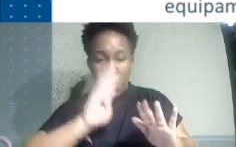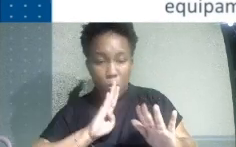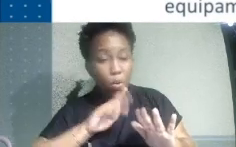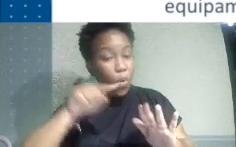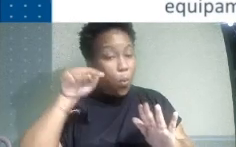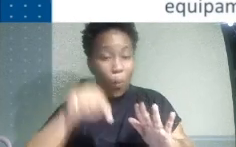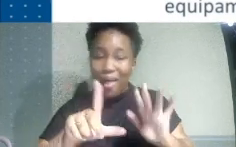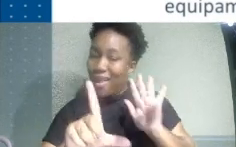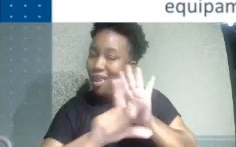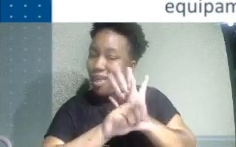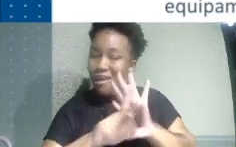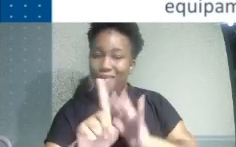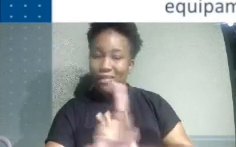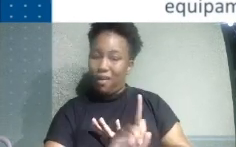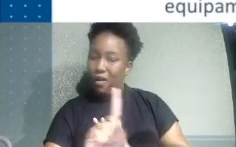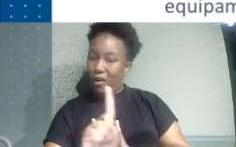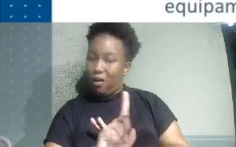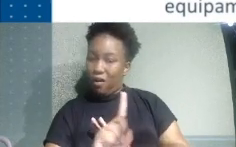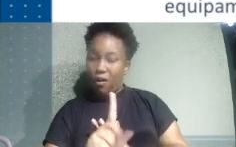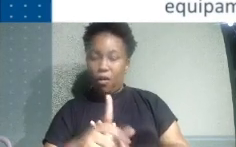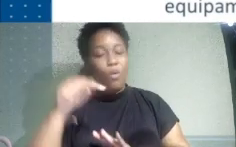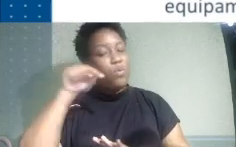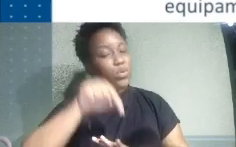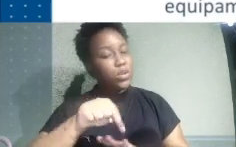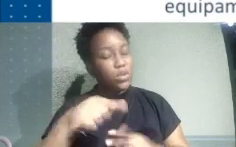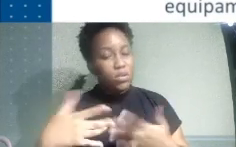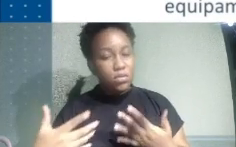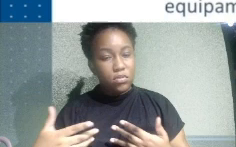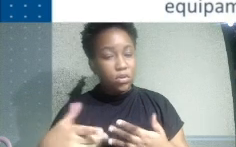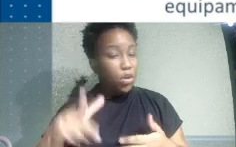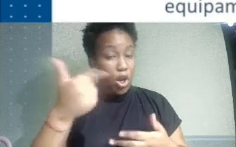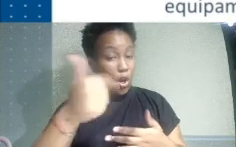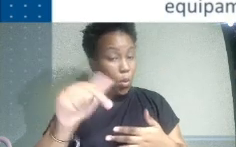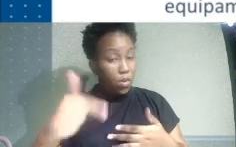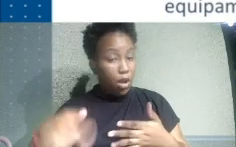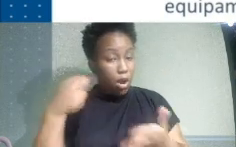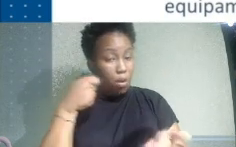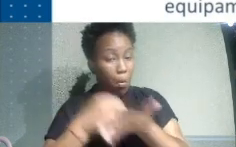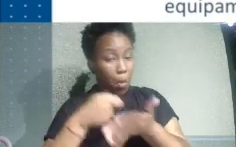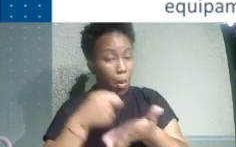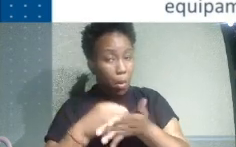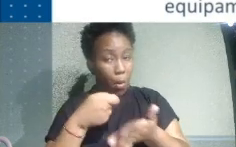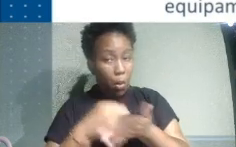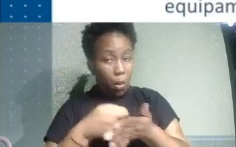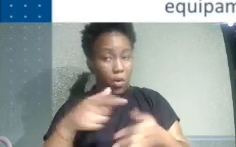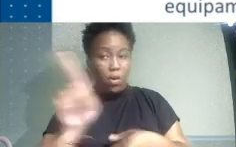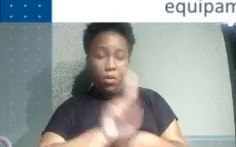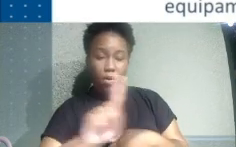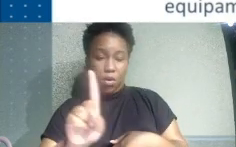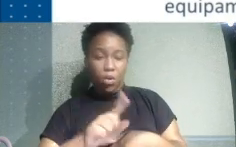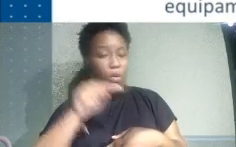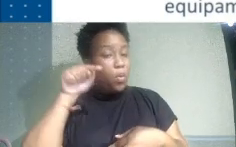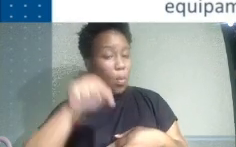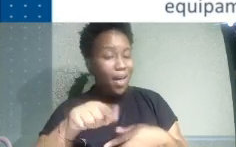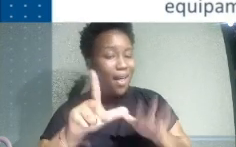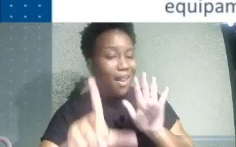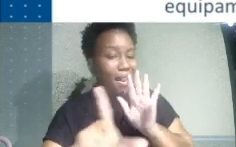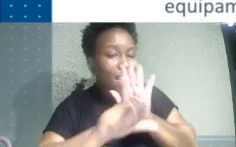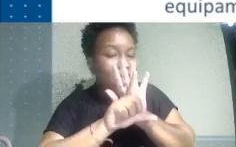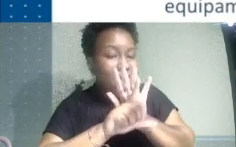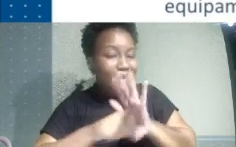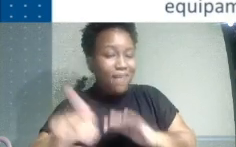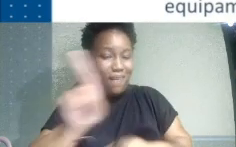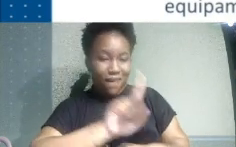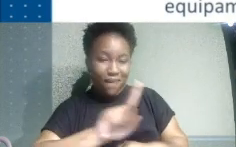lei. O que significa o quê? Você não possui obrigatoriedade de aplicar. É verdade, não é uma lei. Só que a norma, ela